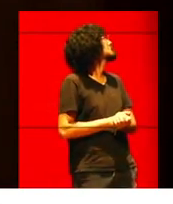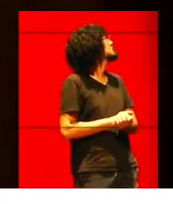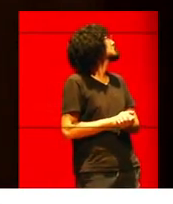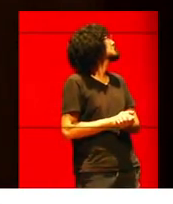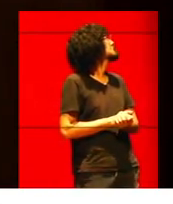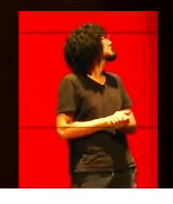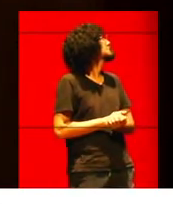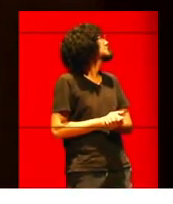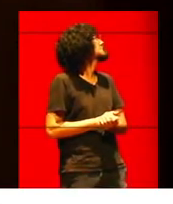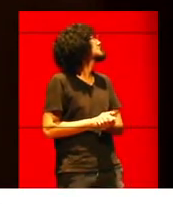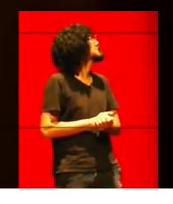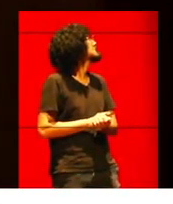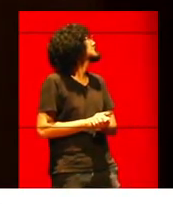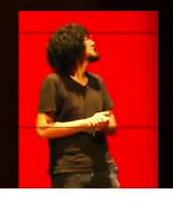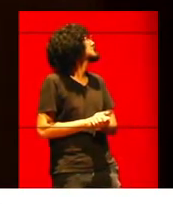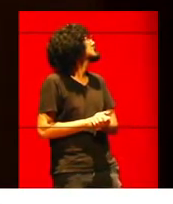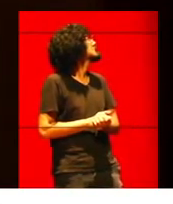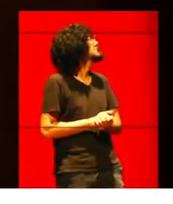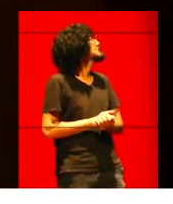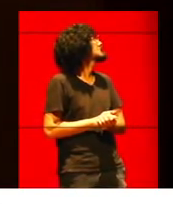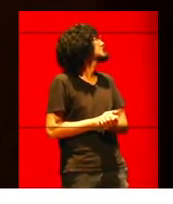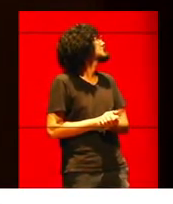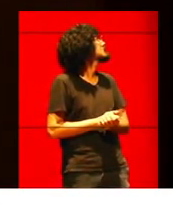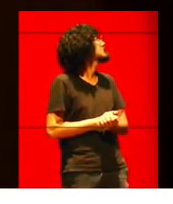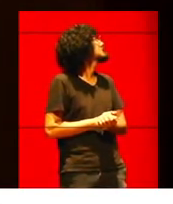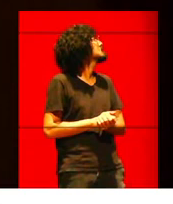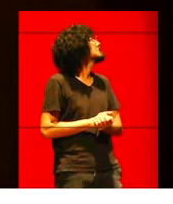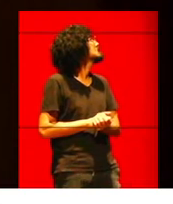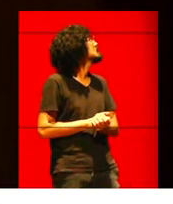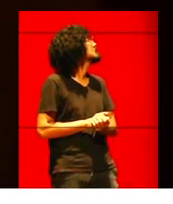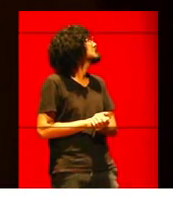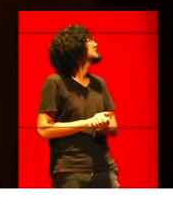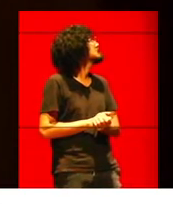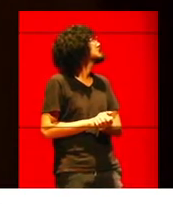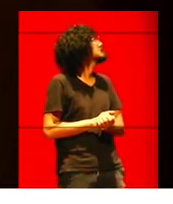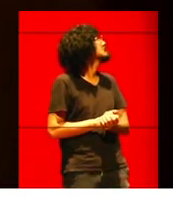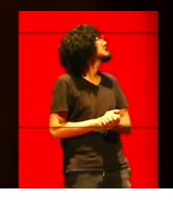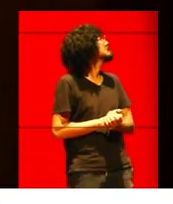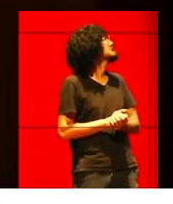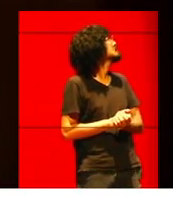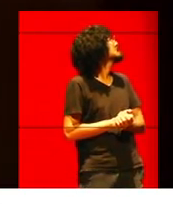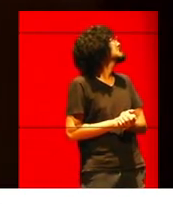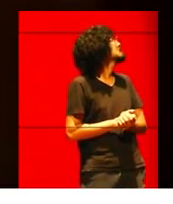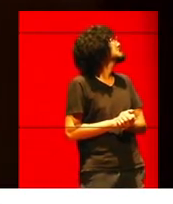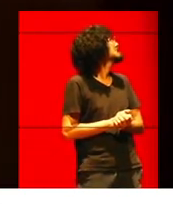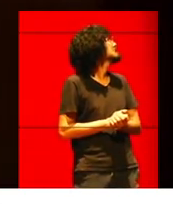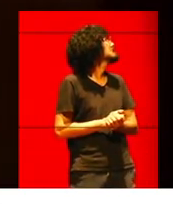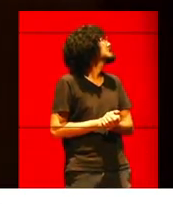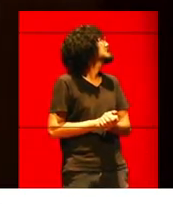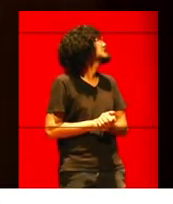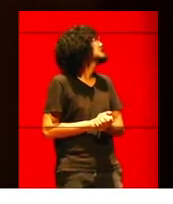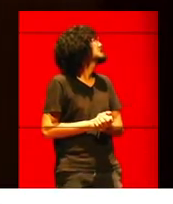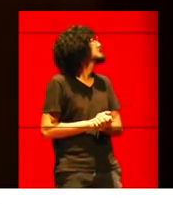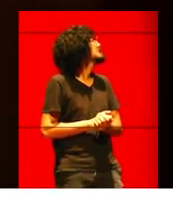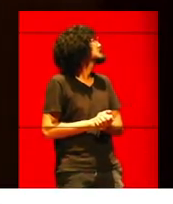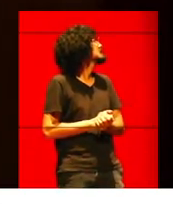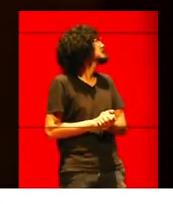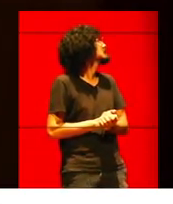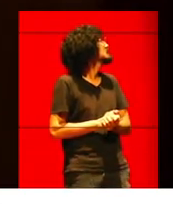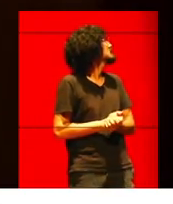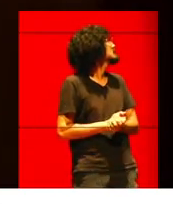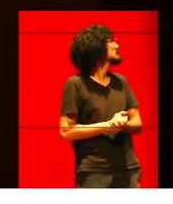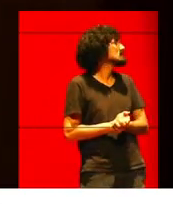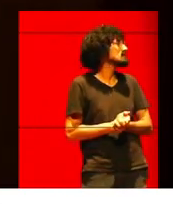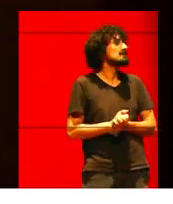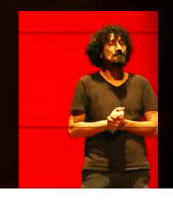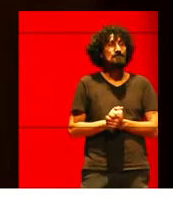Essa é minha esquerda. Essa é minha esquerda. Essa é minha direita. Tá? Pessoal do meio. Pessoal do meio,